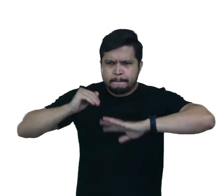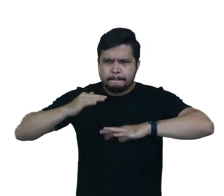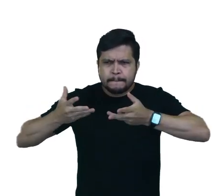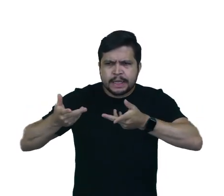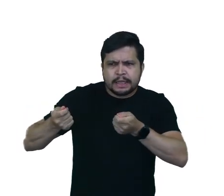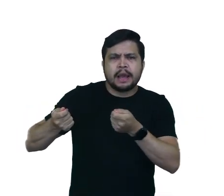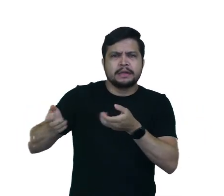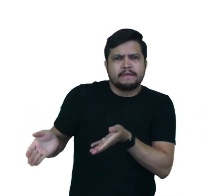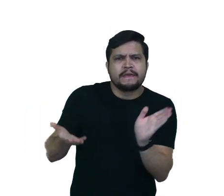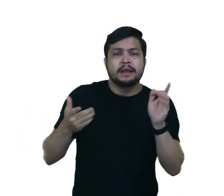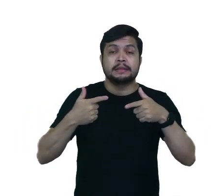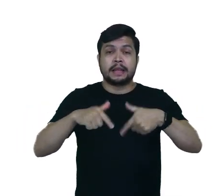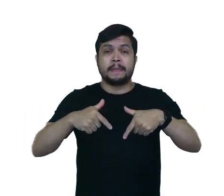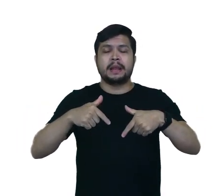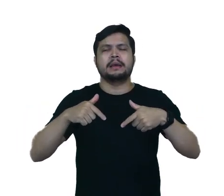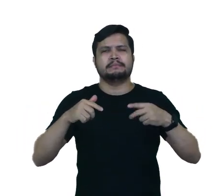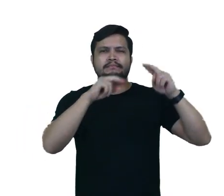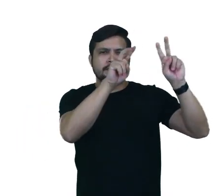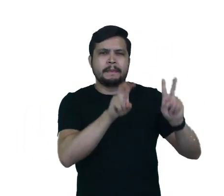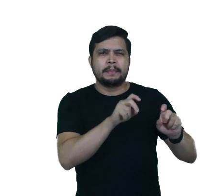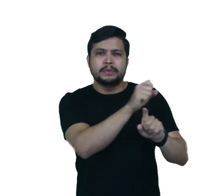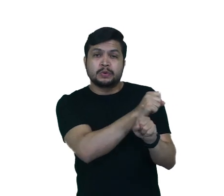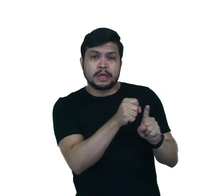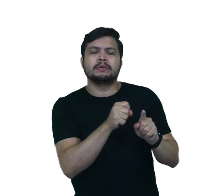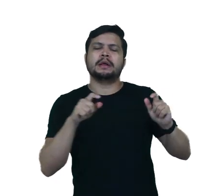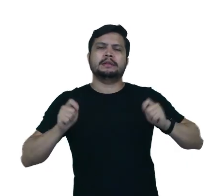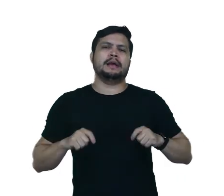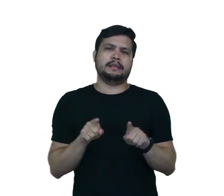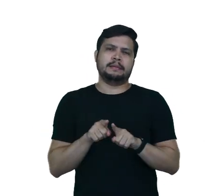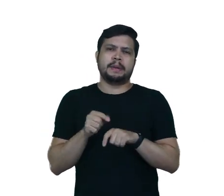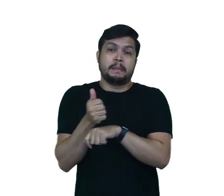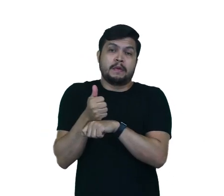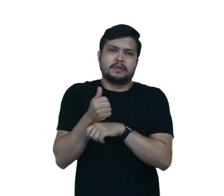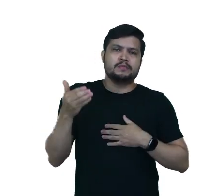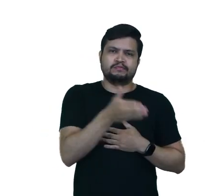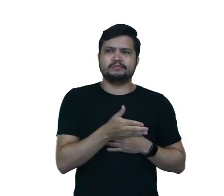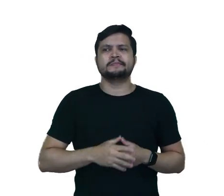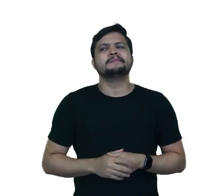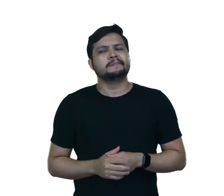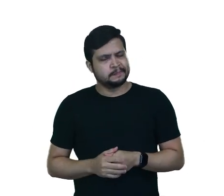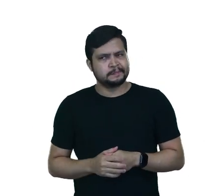habilidade para trabalhar essas questões sociais, também tem espaço para o zootecnista aqui.